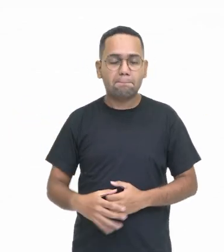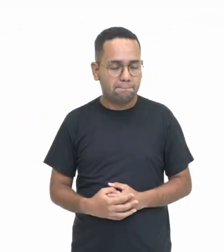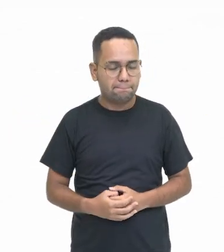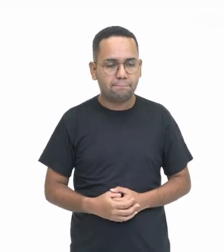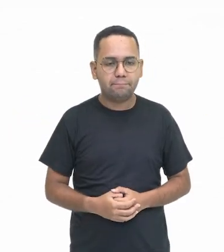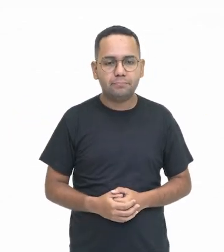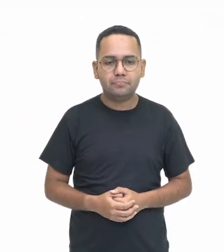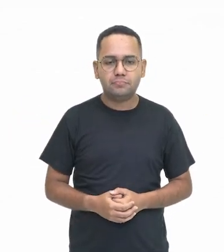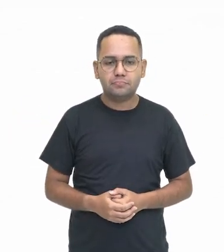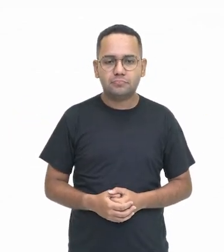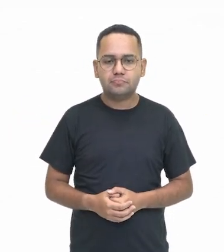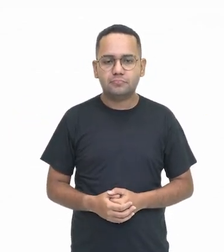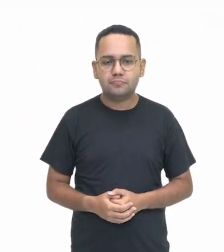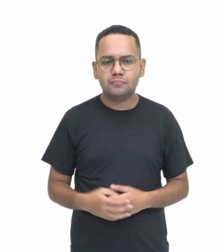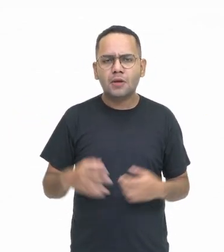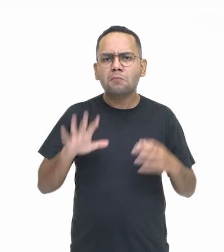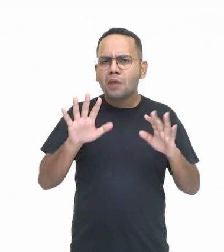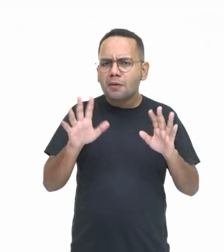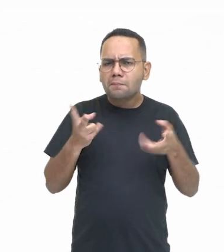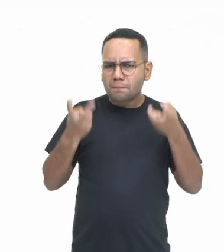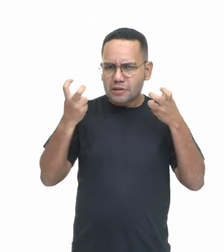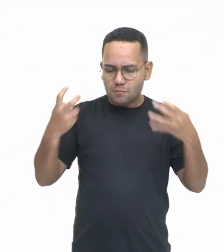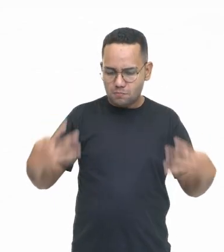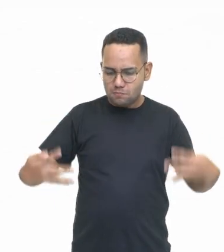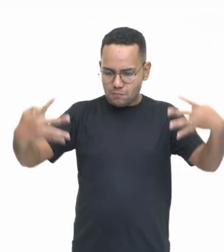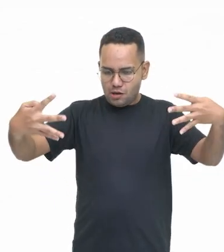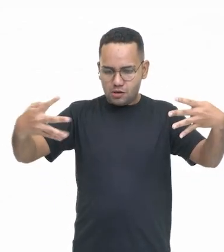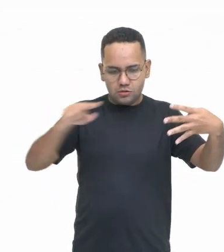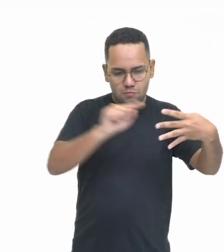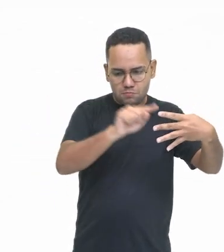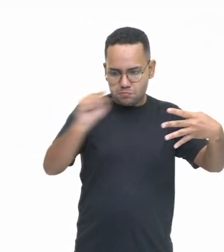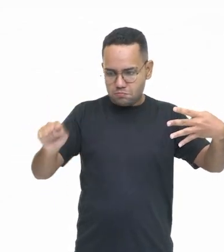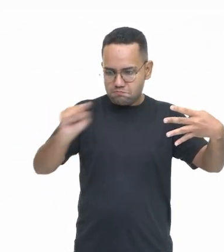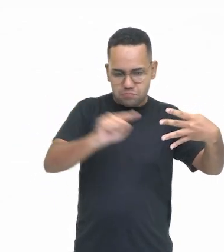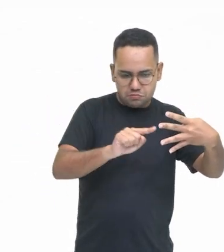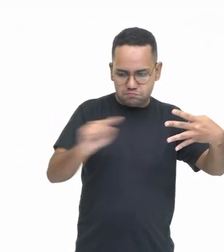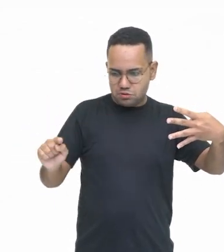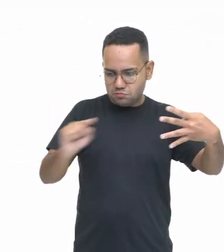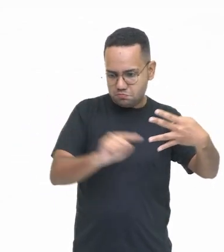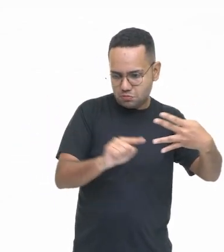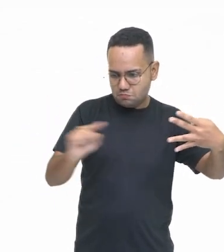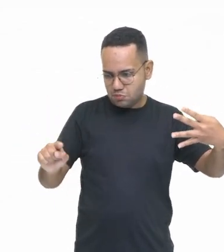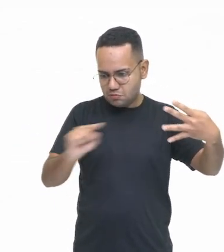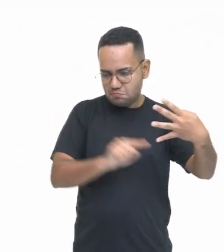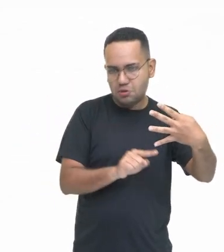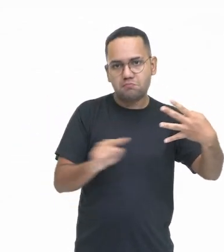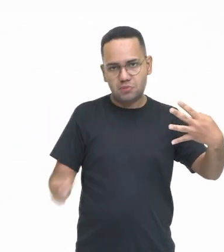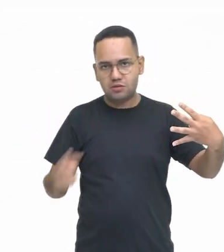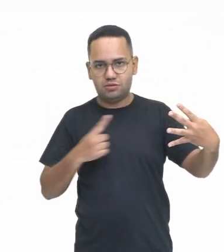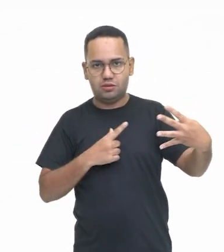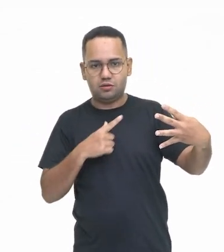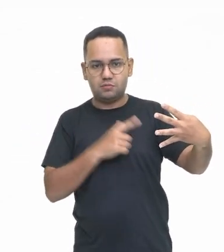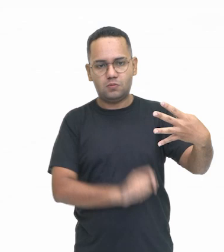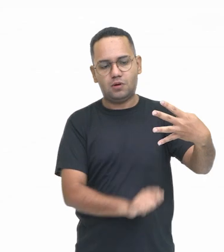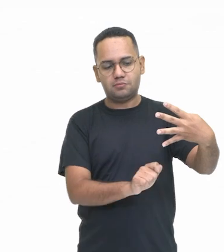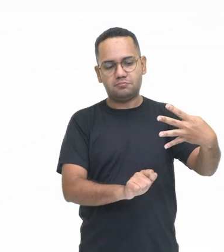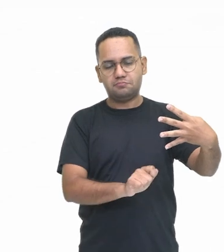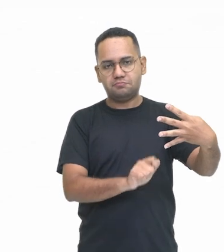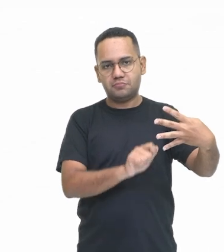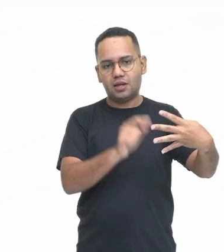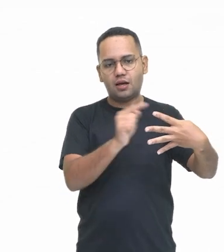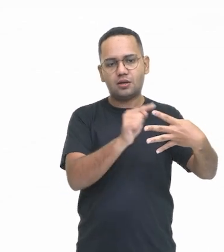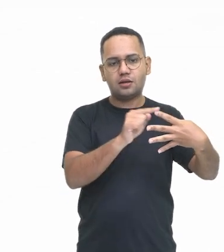que eles estão aí relacionados, né? Eles têm um envolvimento, tá? No conjunto A nós temos os valores